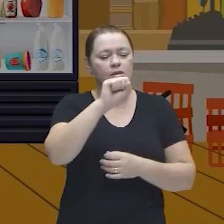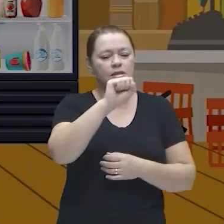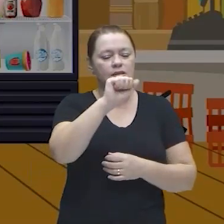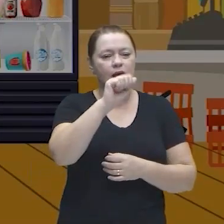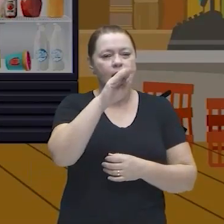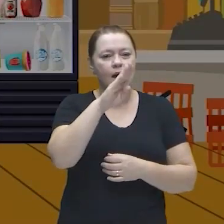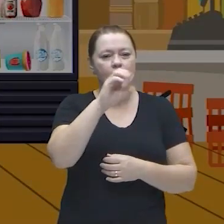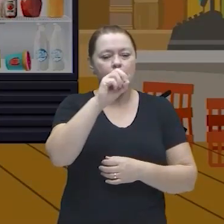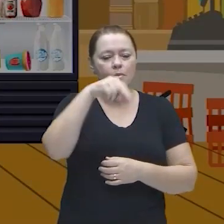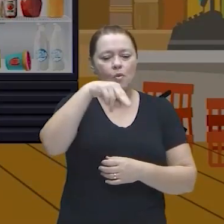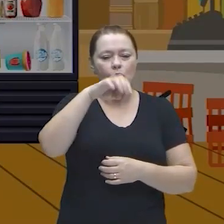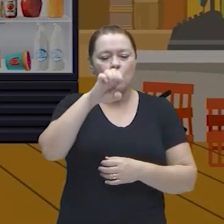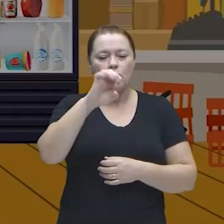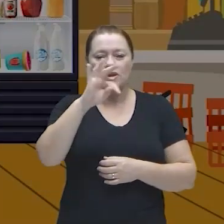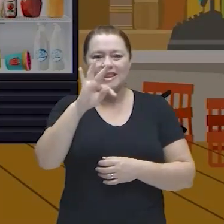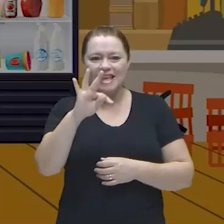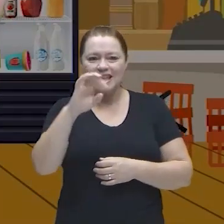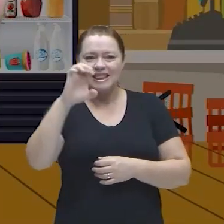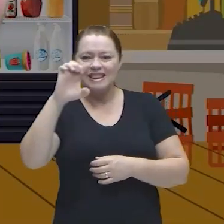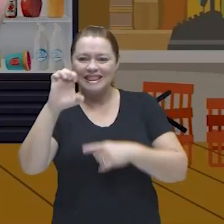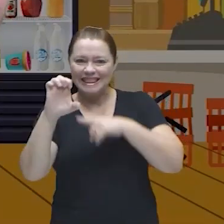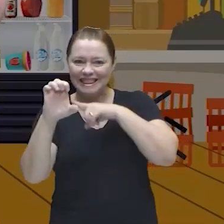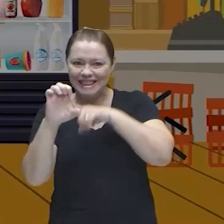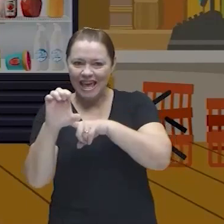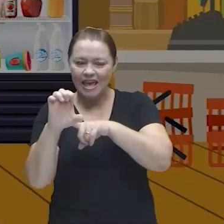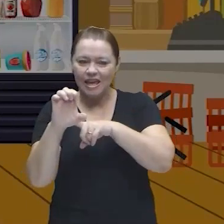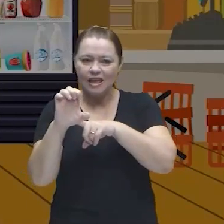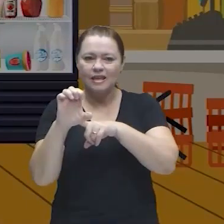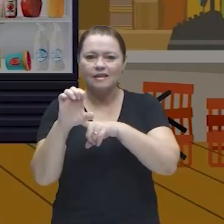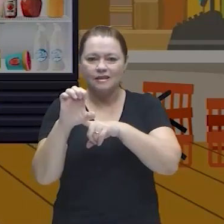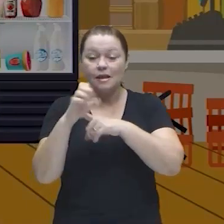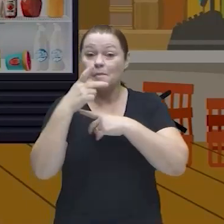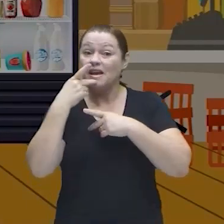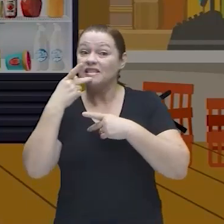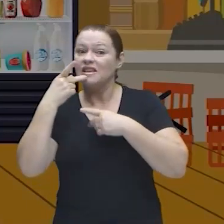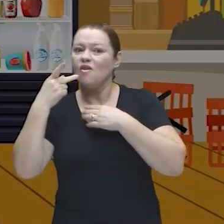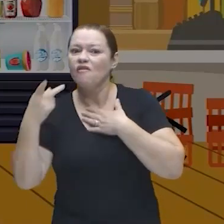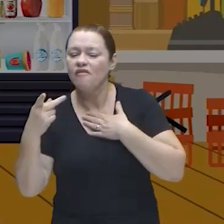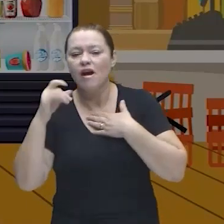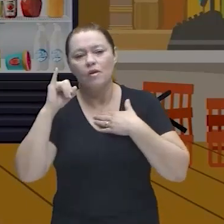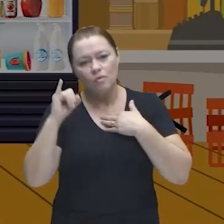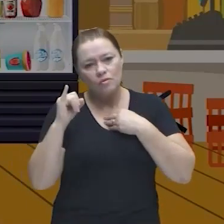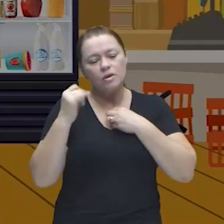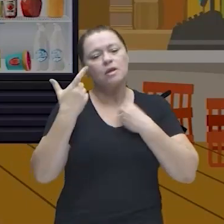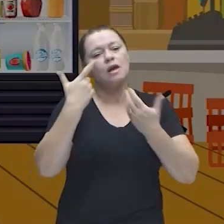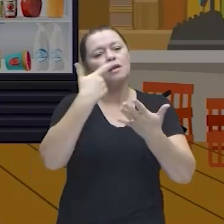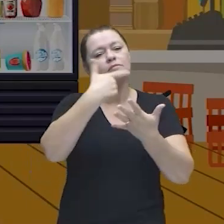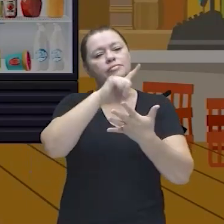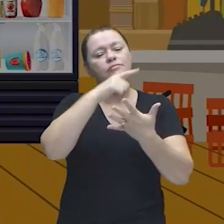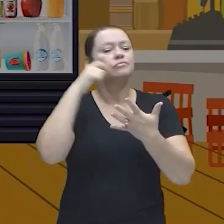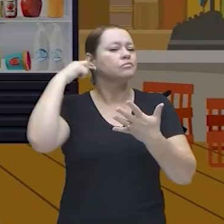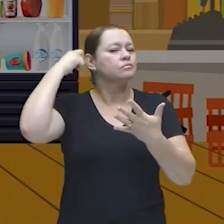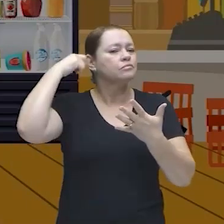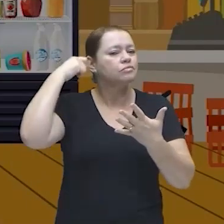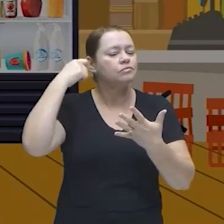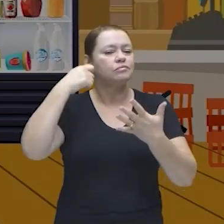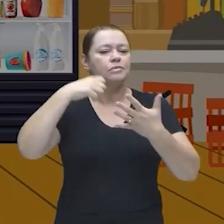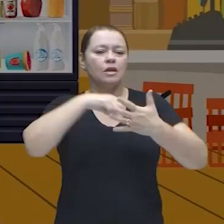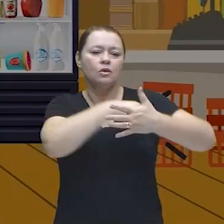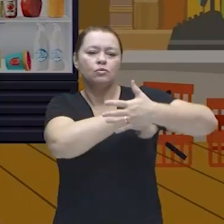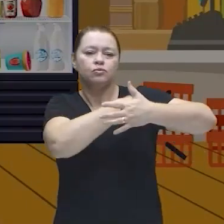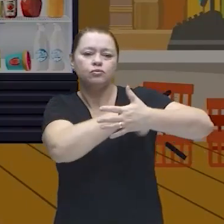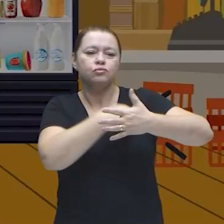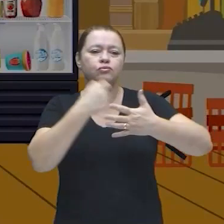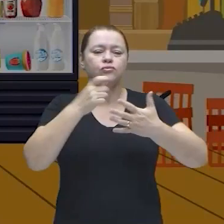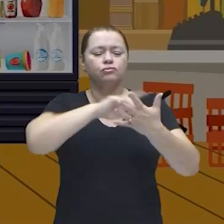Aí nós temos cotonete, desodorante, pasta de dente. Observaram que todas essas